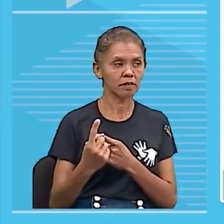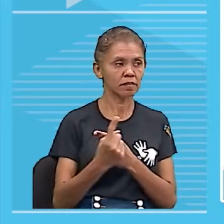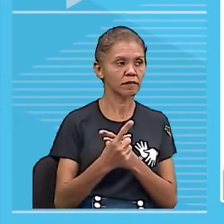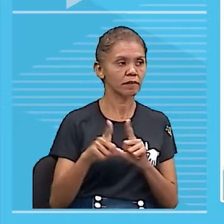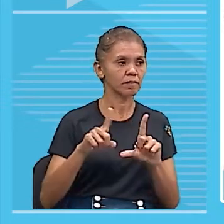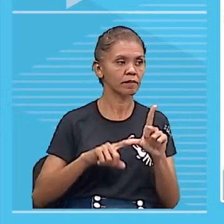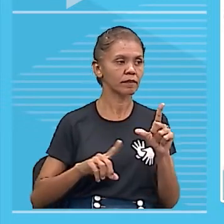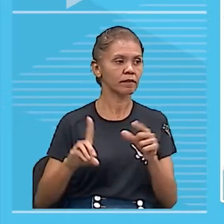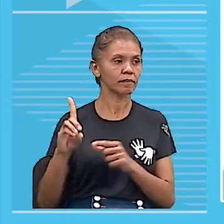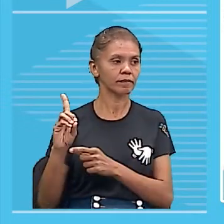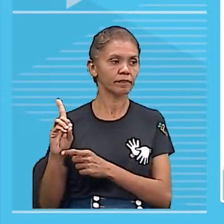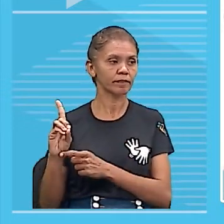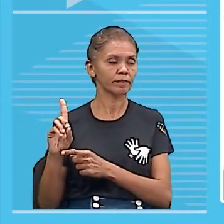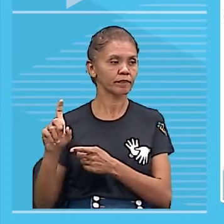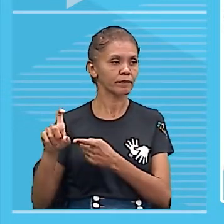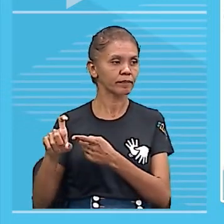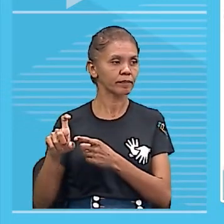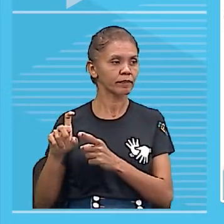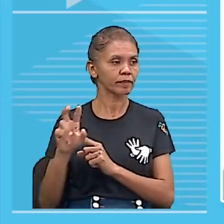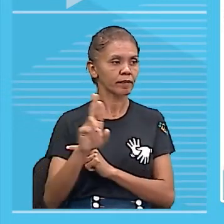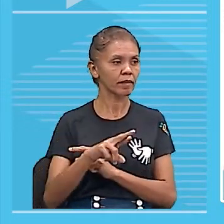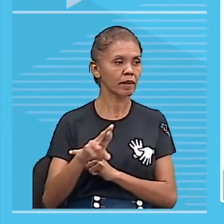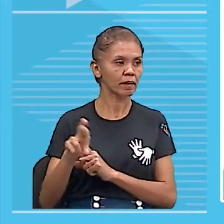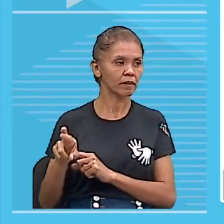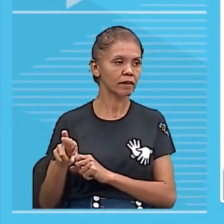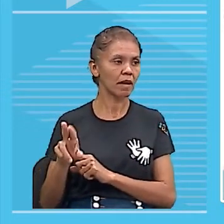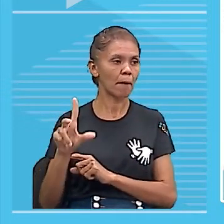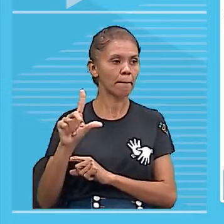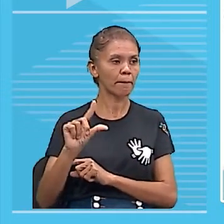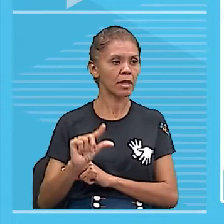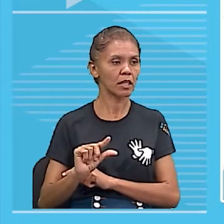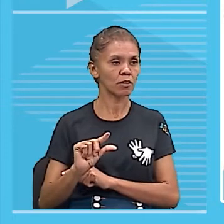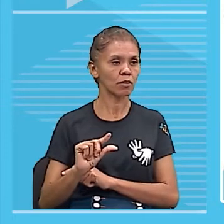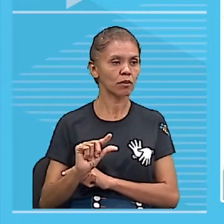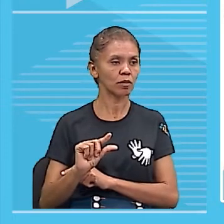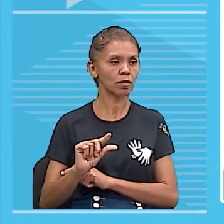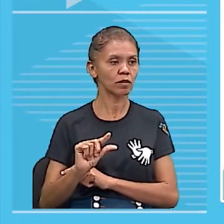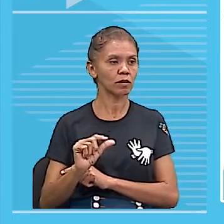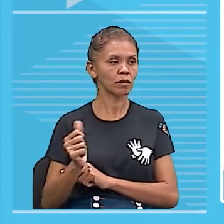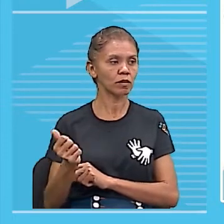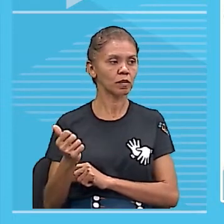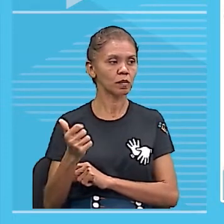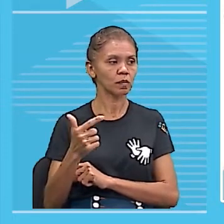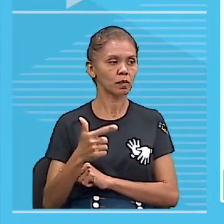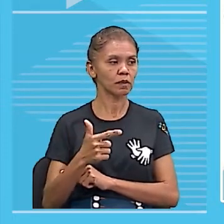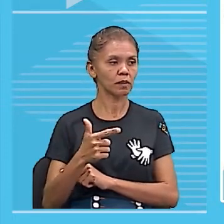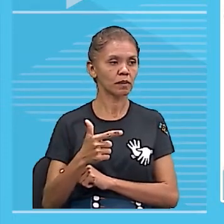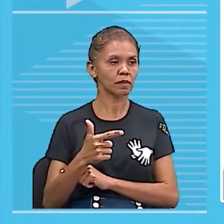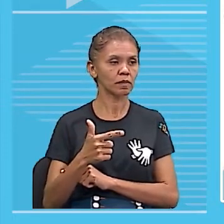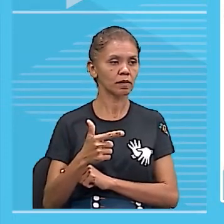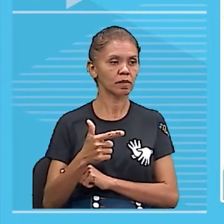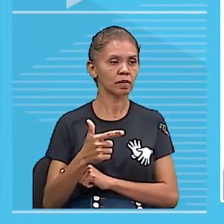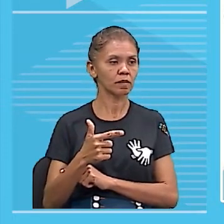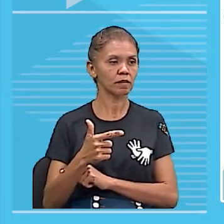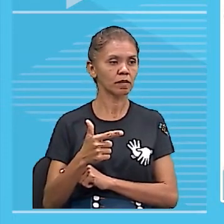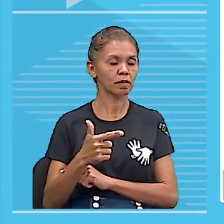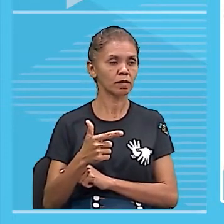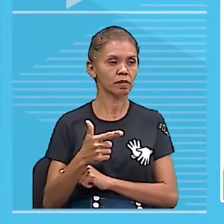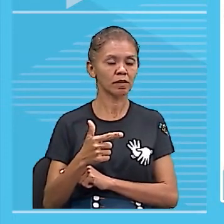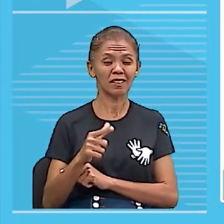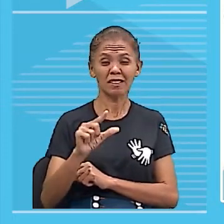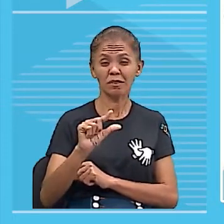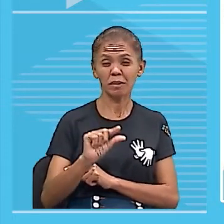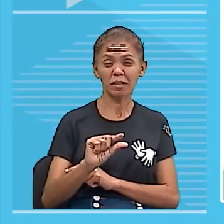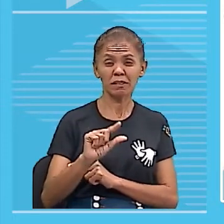a resistência equivalente é sempre menor do que a do que a